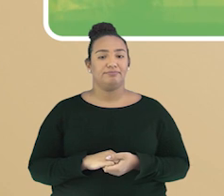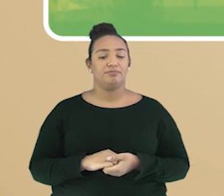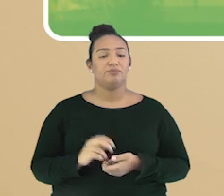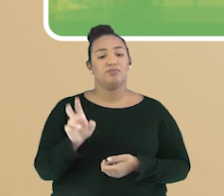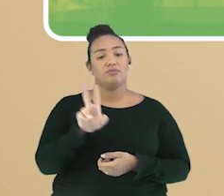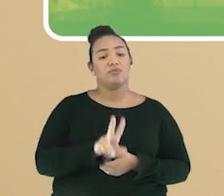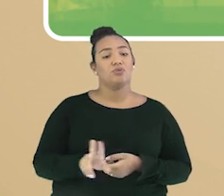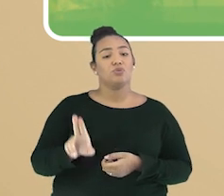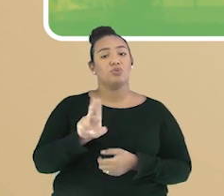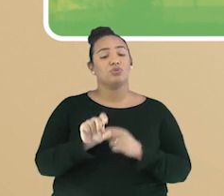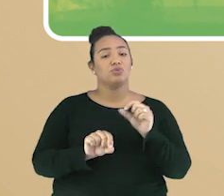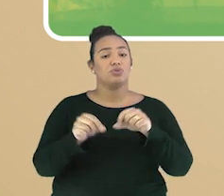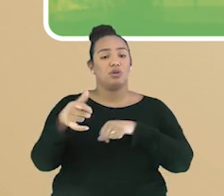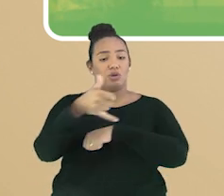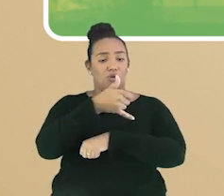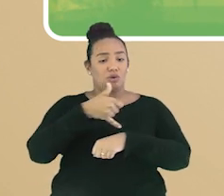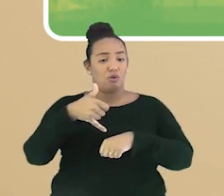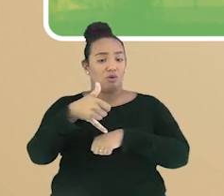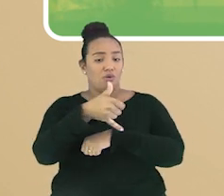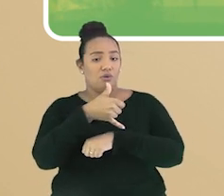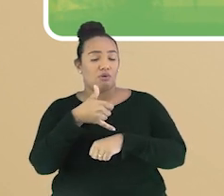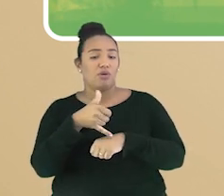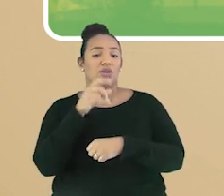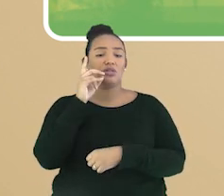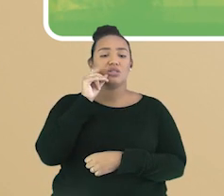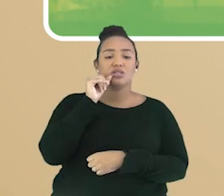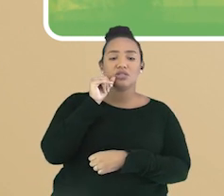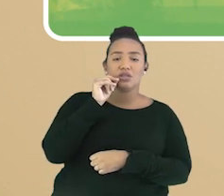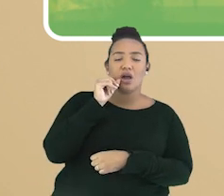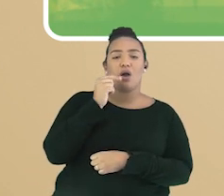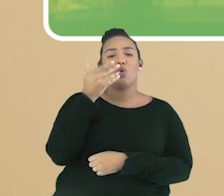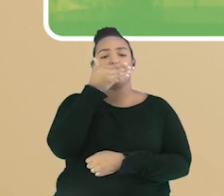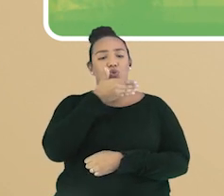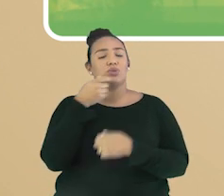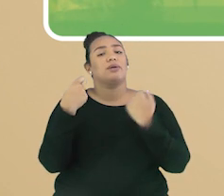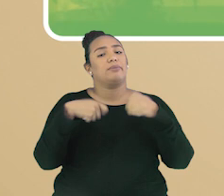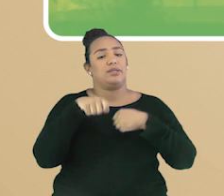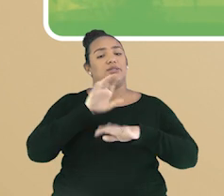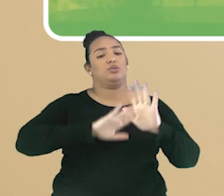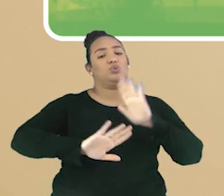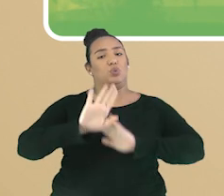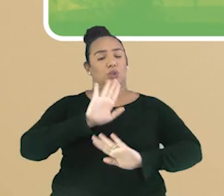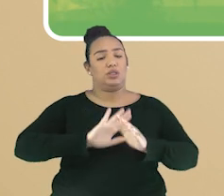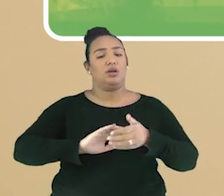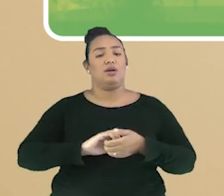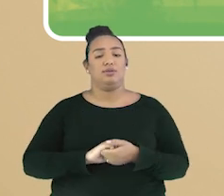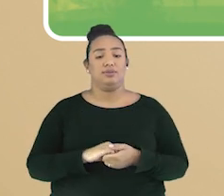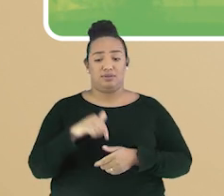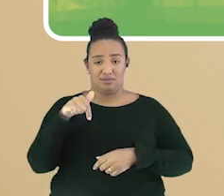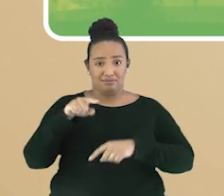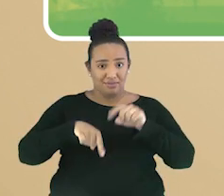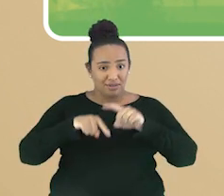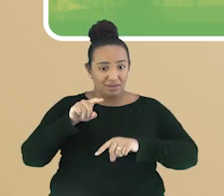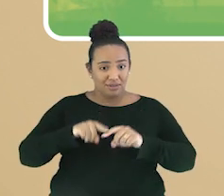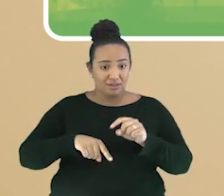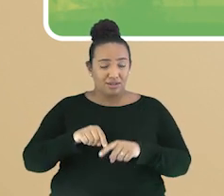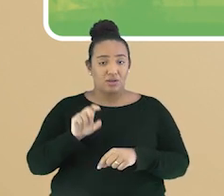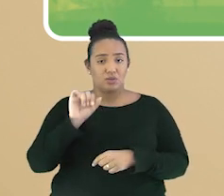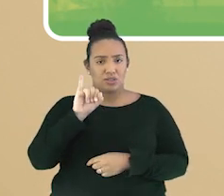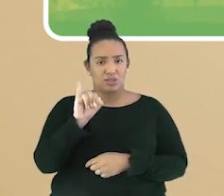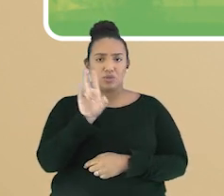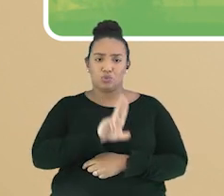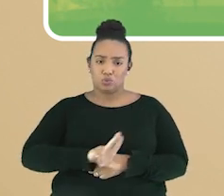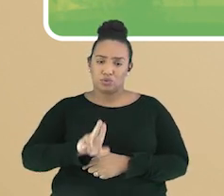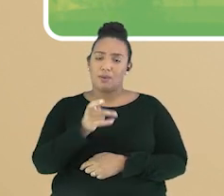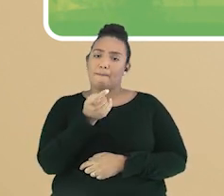com moderação óleos, gorduras, sal e açúcar. Esses ingredientes, em pequenas quantidades, deixam